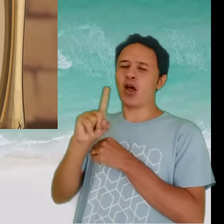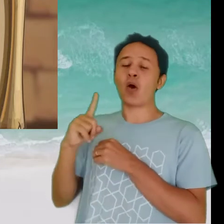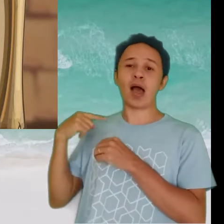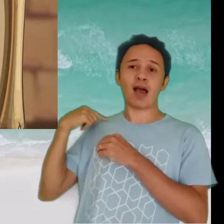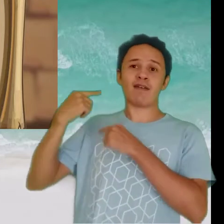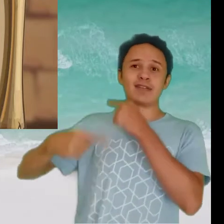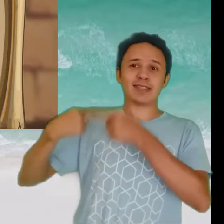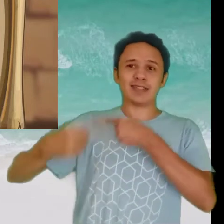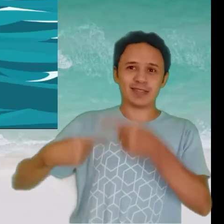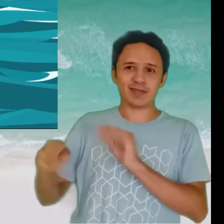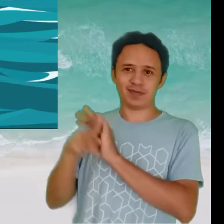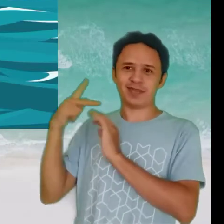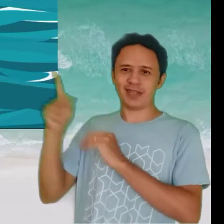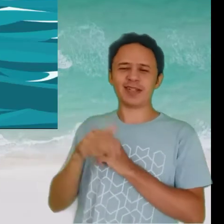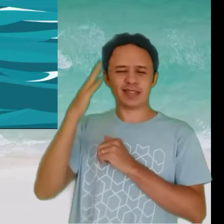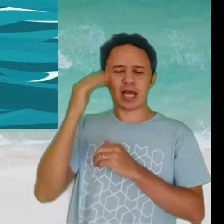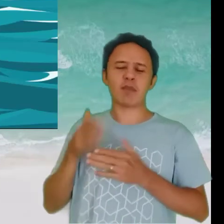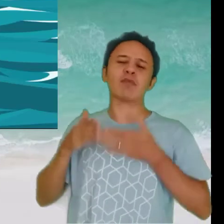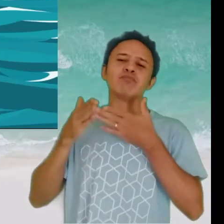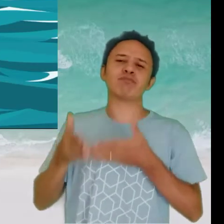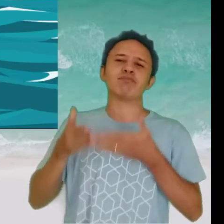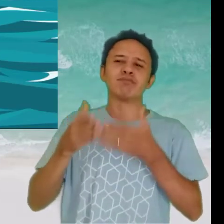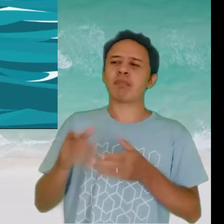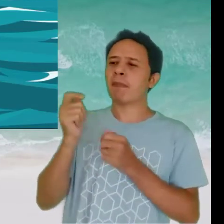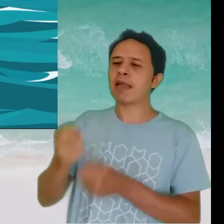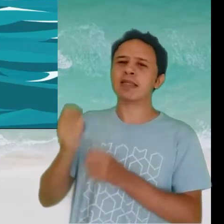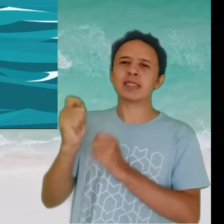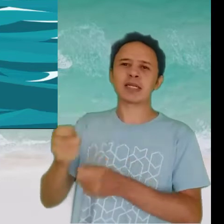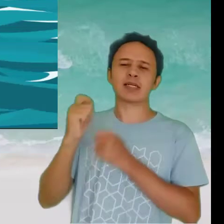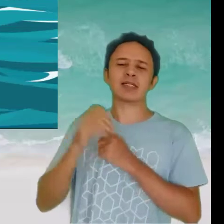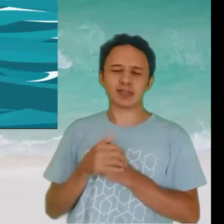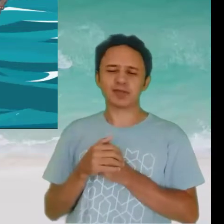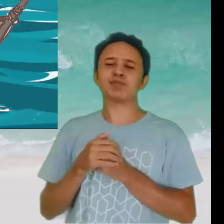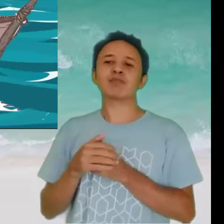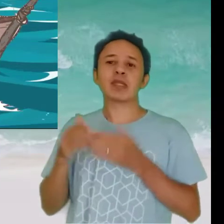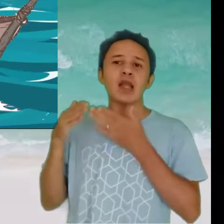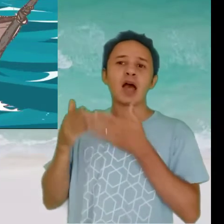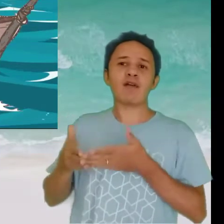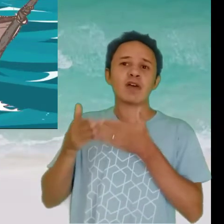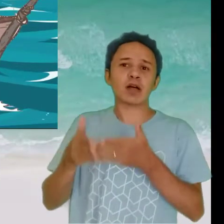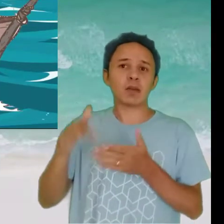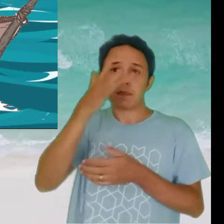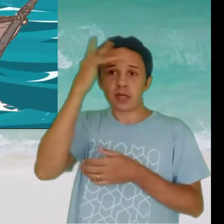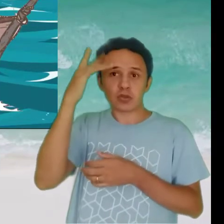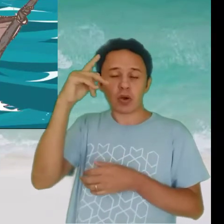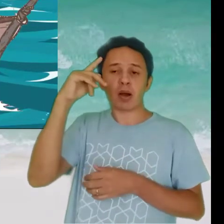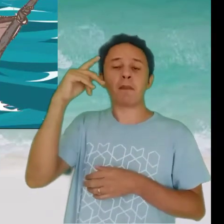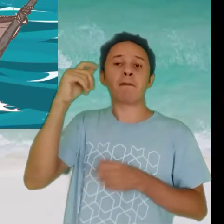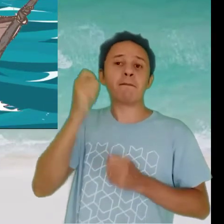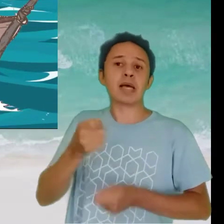aos ancestrais dele. Porque você sabe que pescador navega, e antes dos descobrimentos começarem, quem navegava o Atlântico